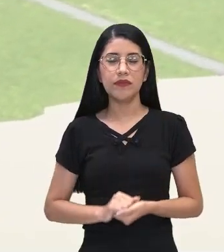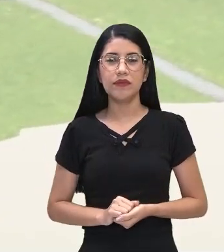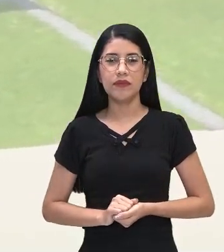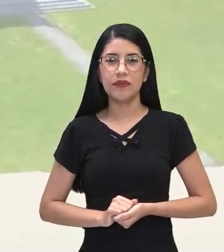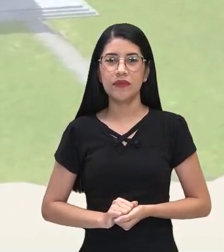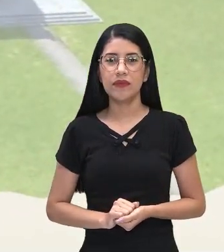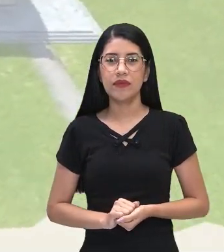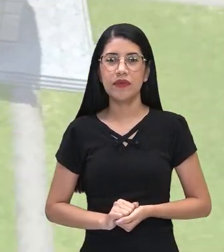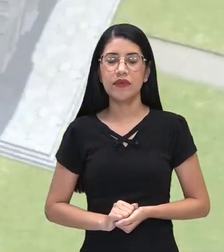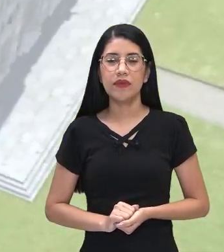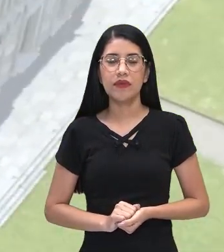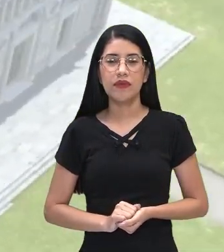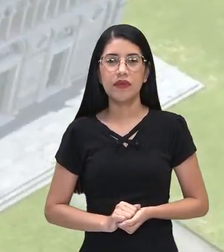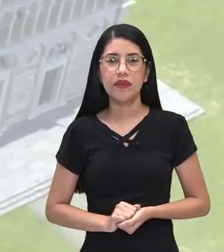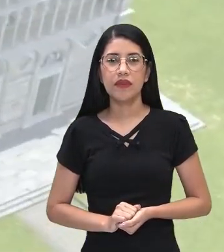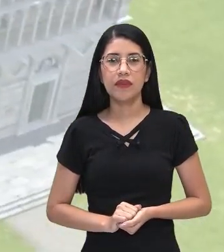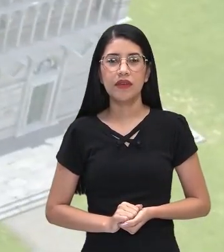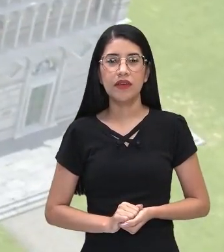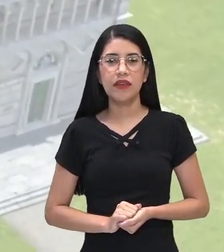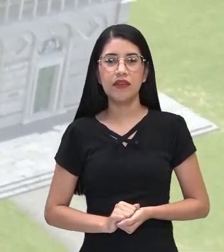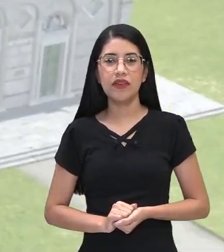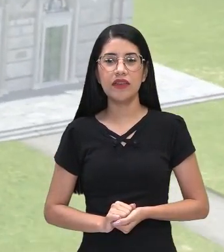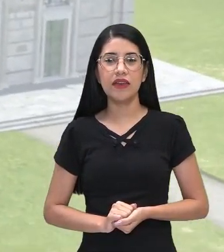como vocês podem observar.